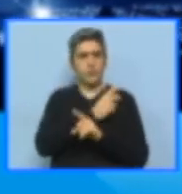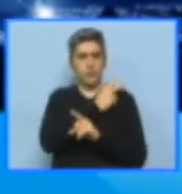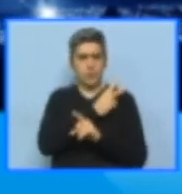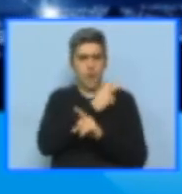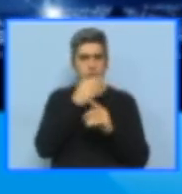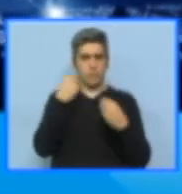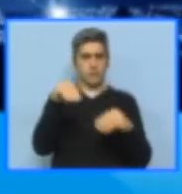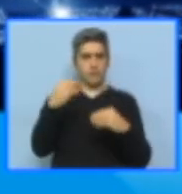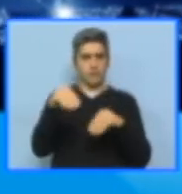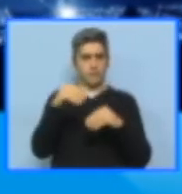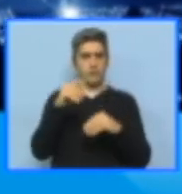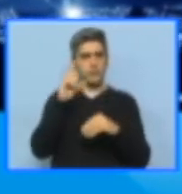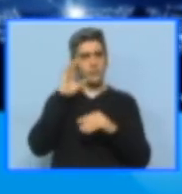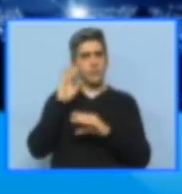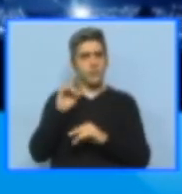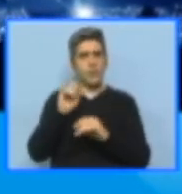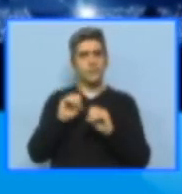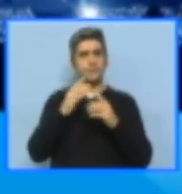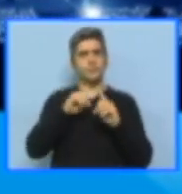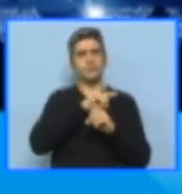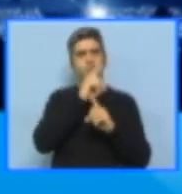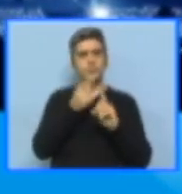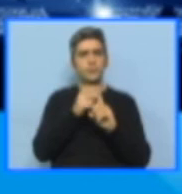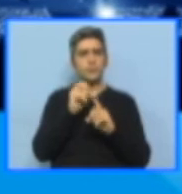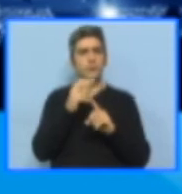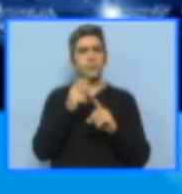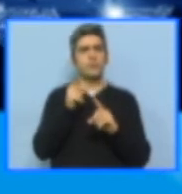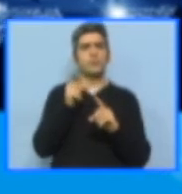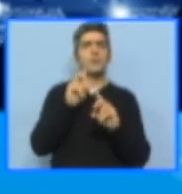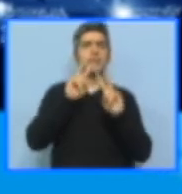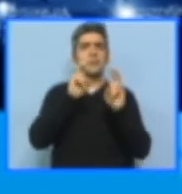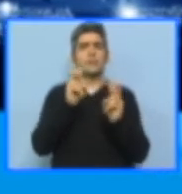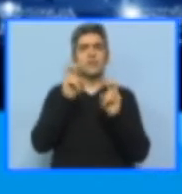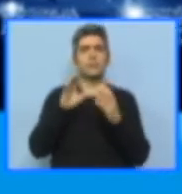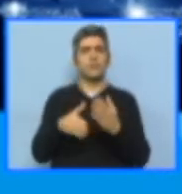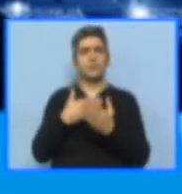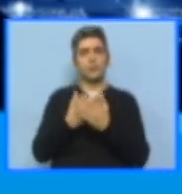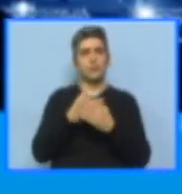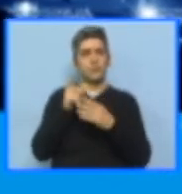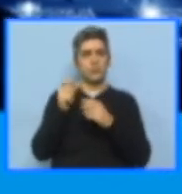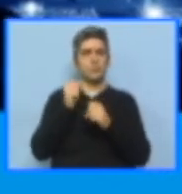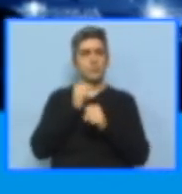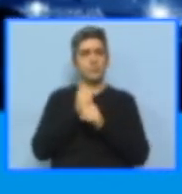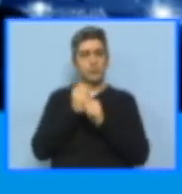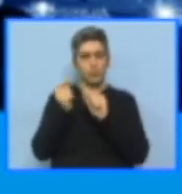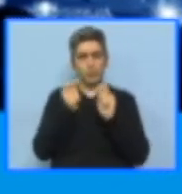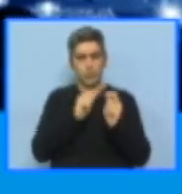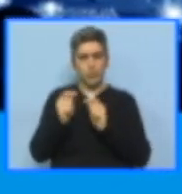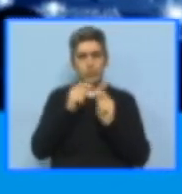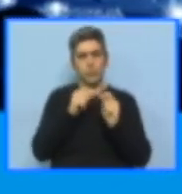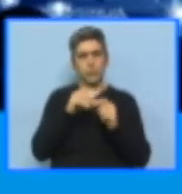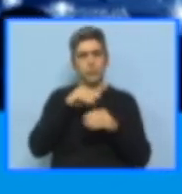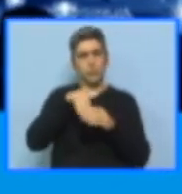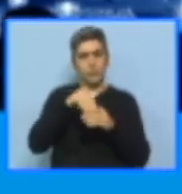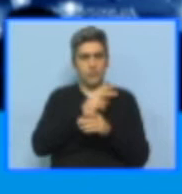e afixa no princípio do ano, em outubro, afixa temas que se propunham que se propunha para uma discussão académica